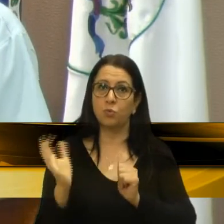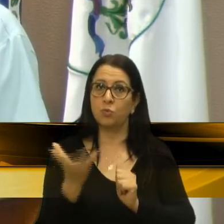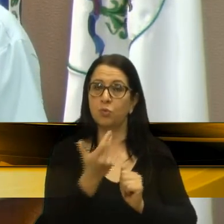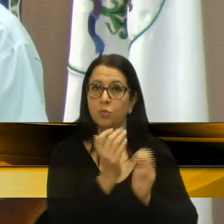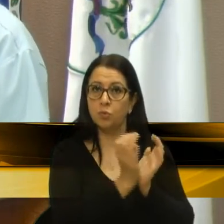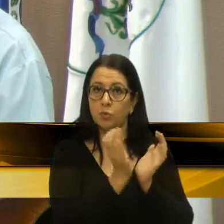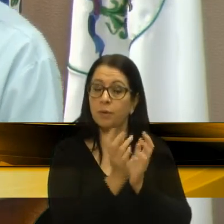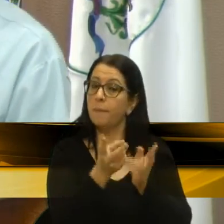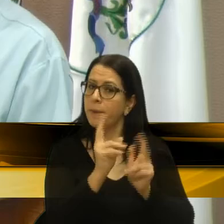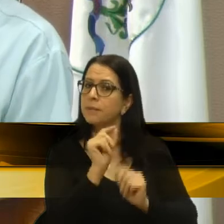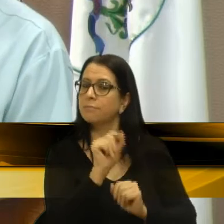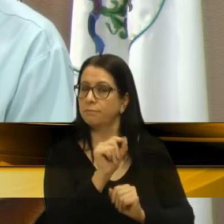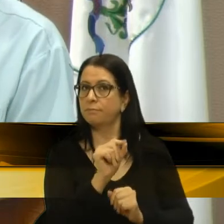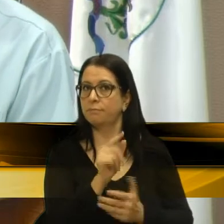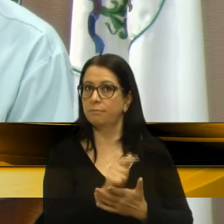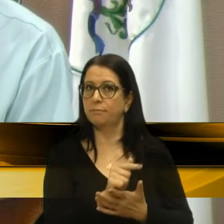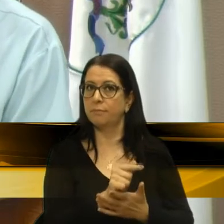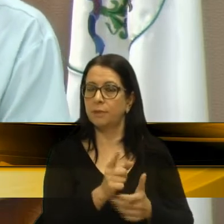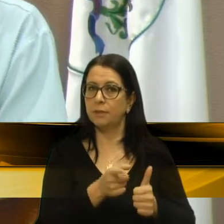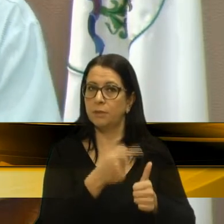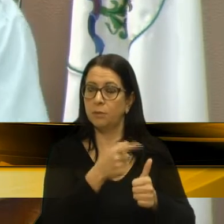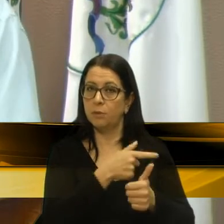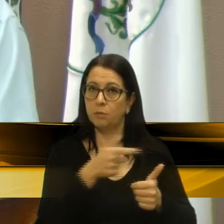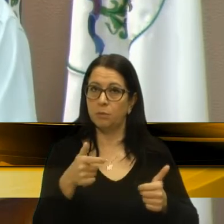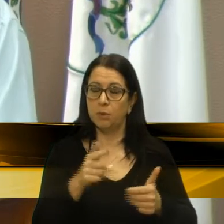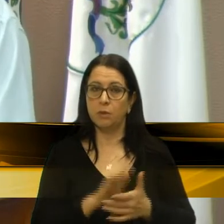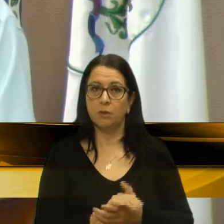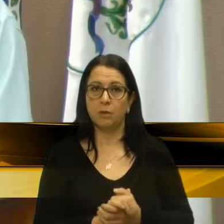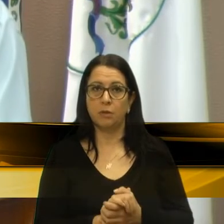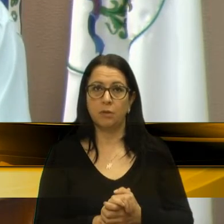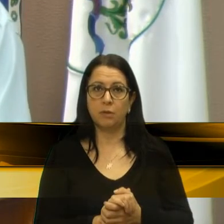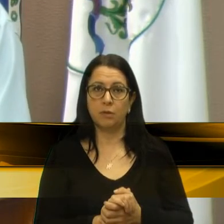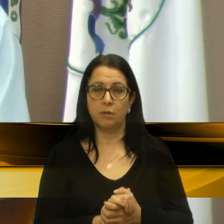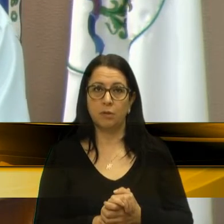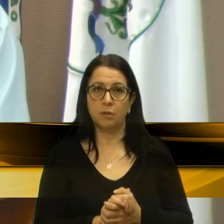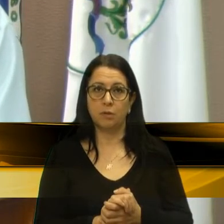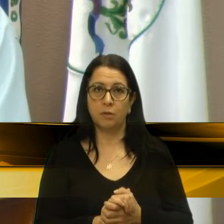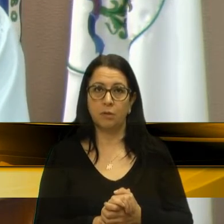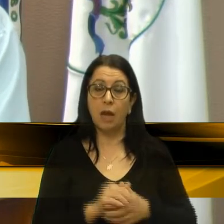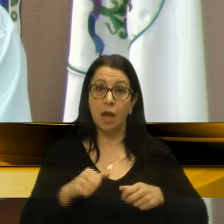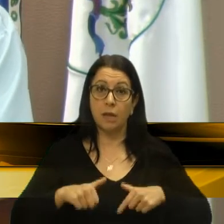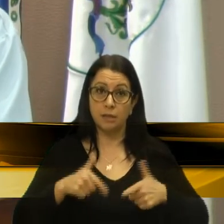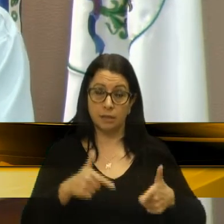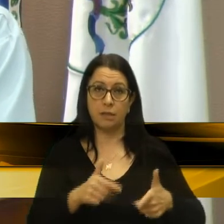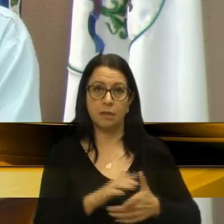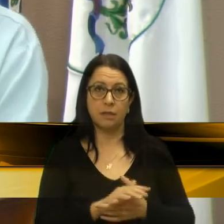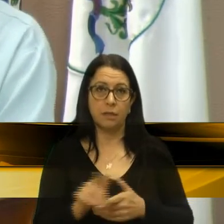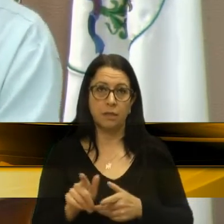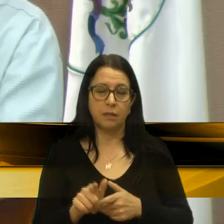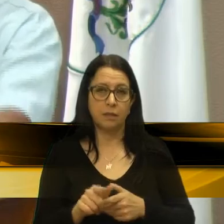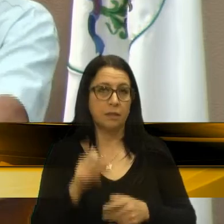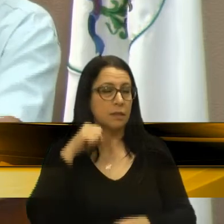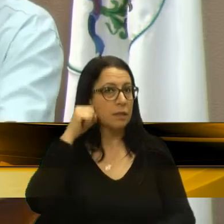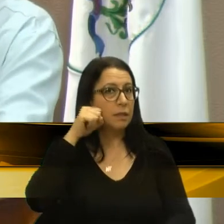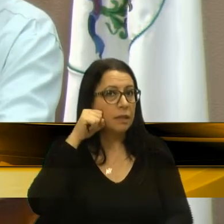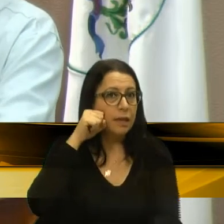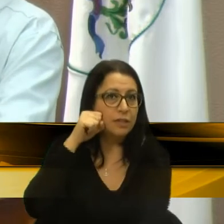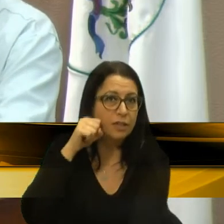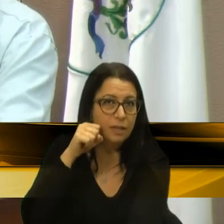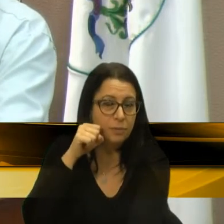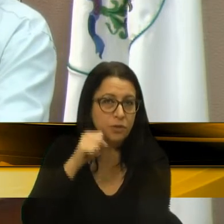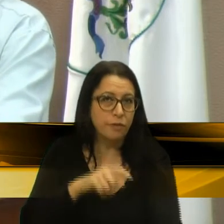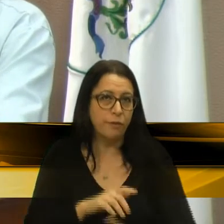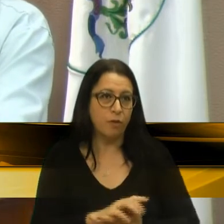podem perceber isso desde a primeira primeira ação desde que ele foi senador está batalhando